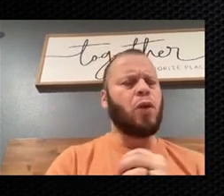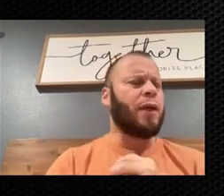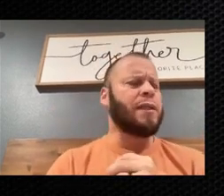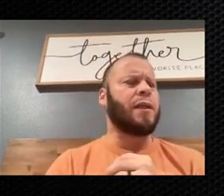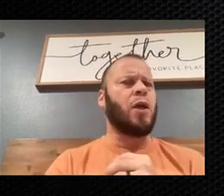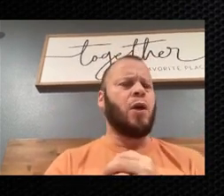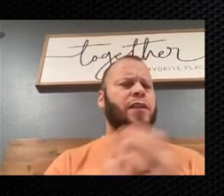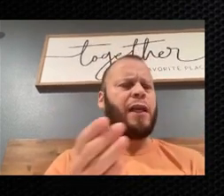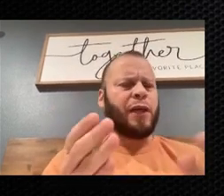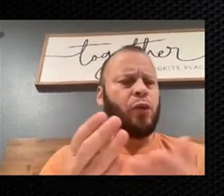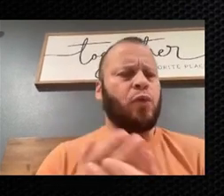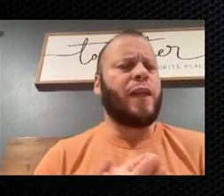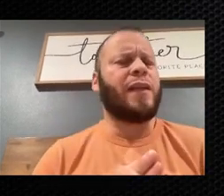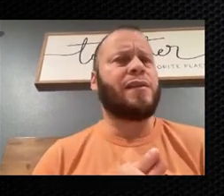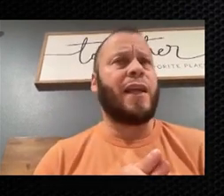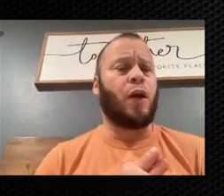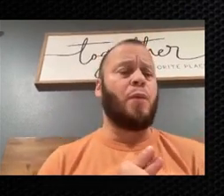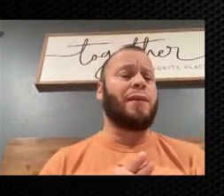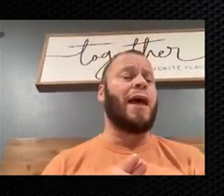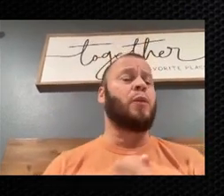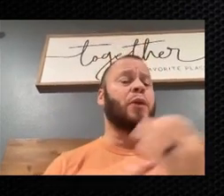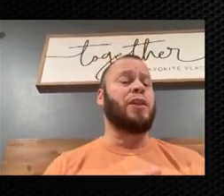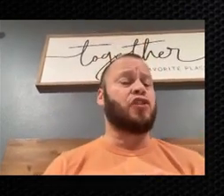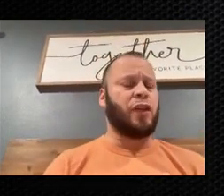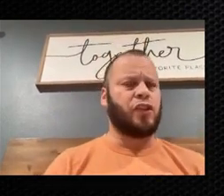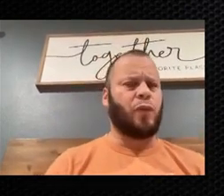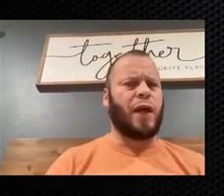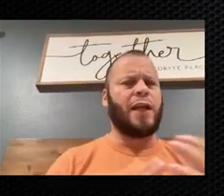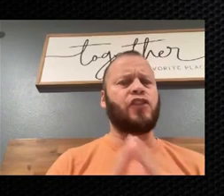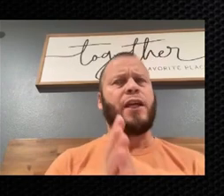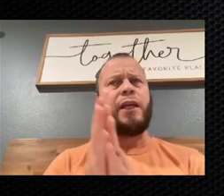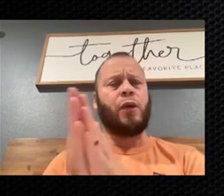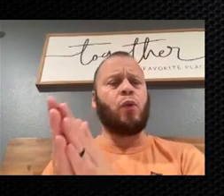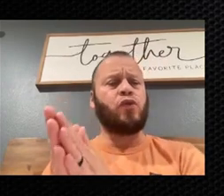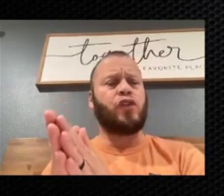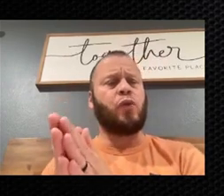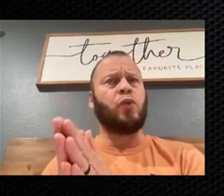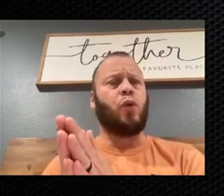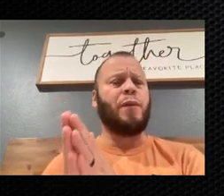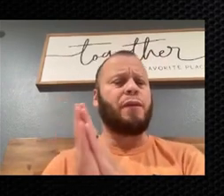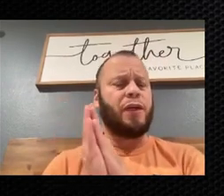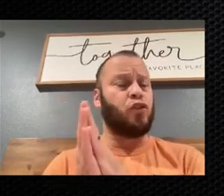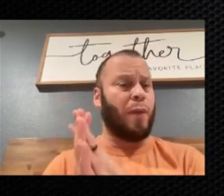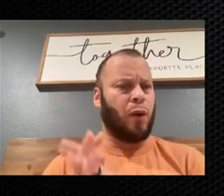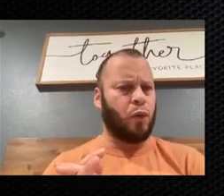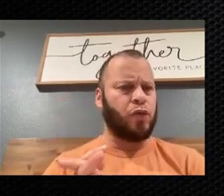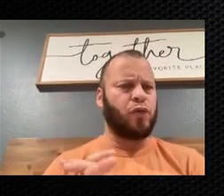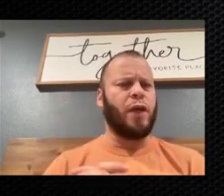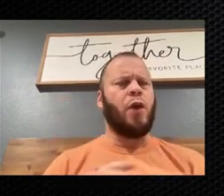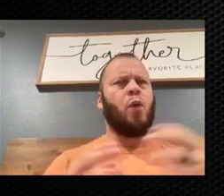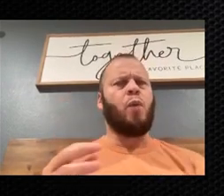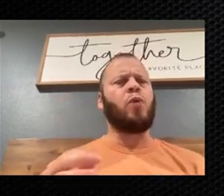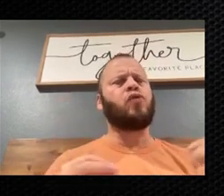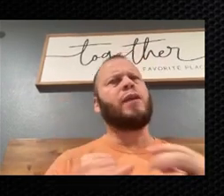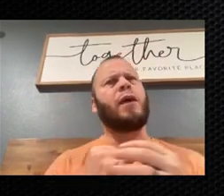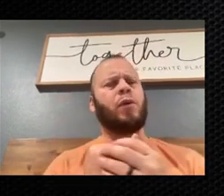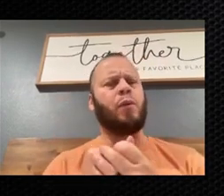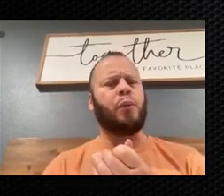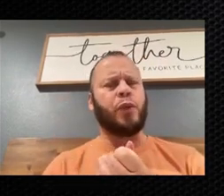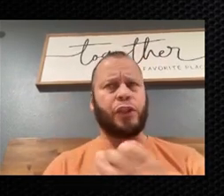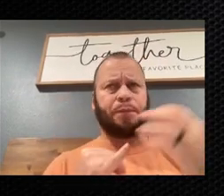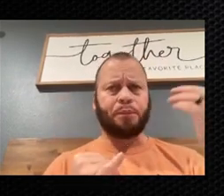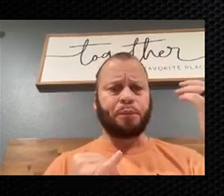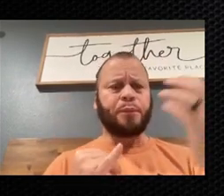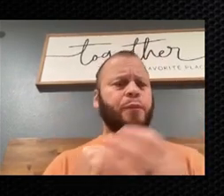coloque sim Você lembra que eu TSE é comandado pelo Alexandre Moraes e como o segundo Comandante o Barroso o bolsonaro